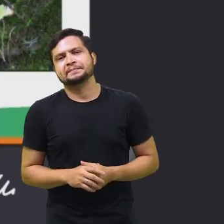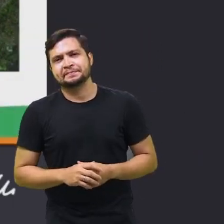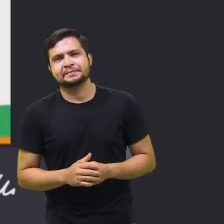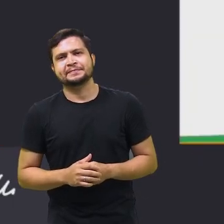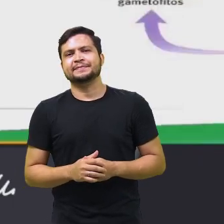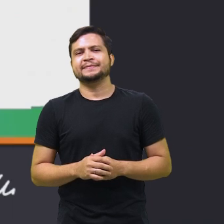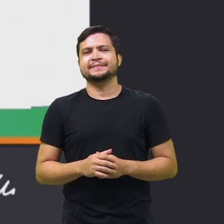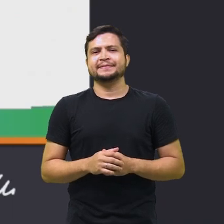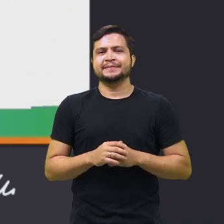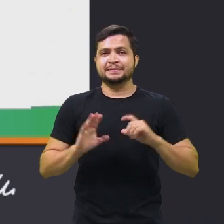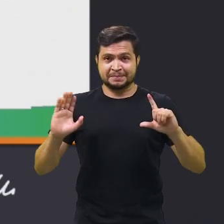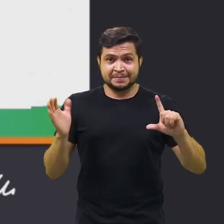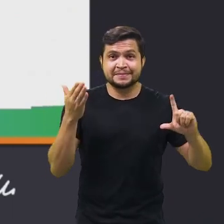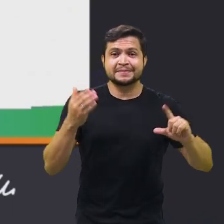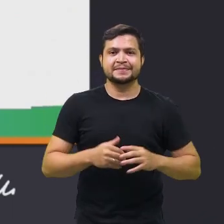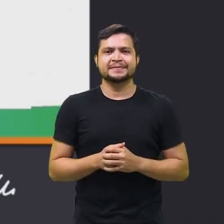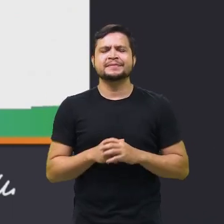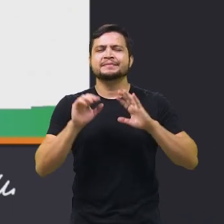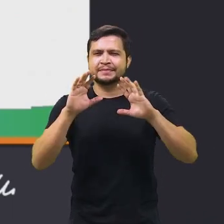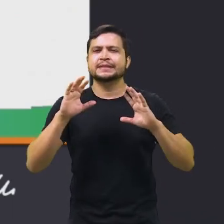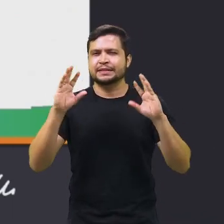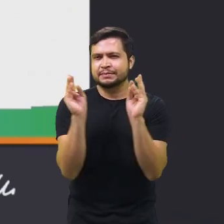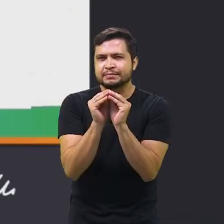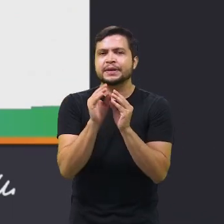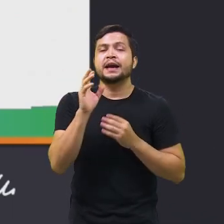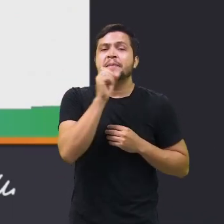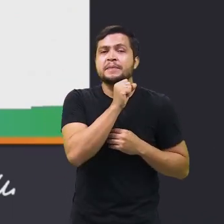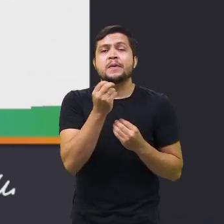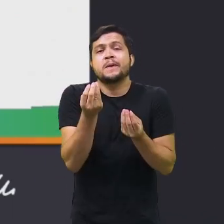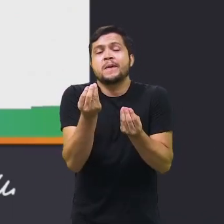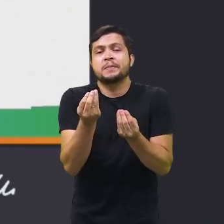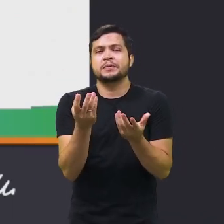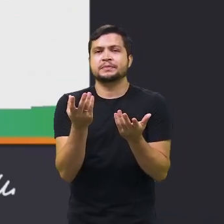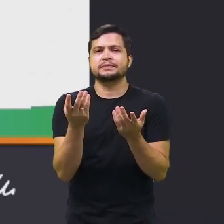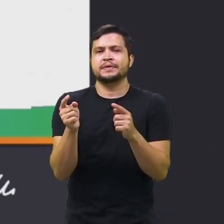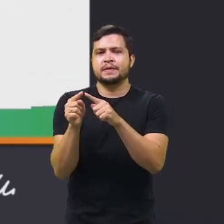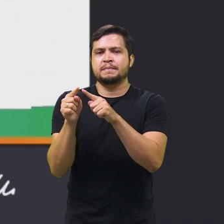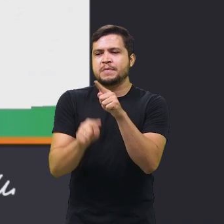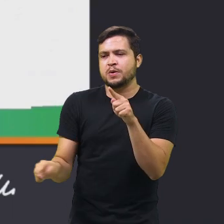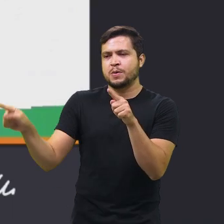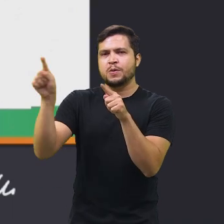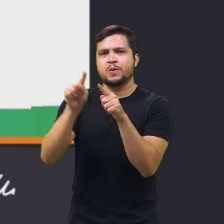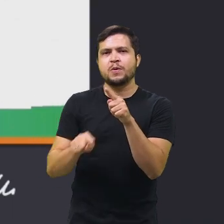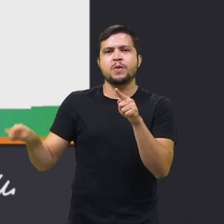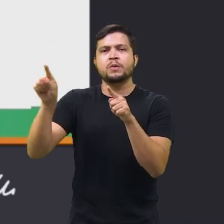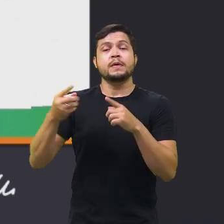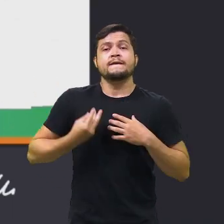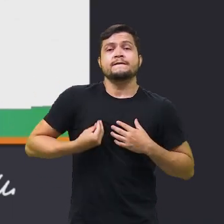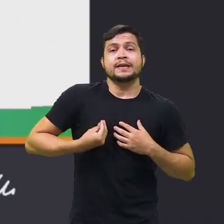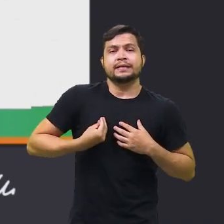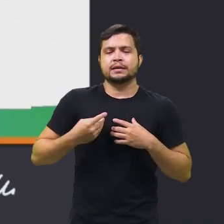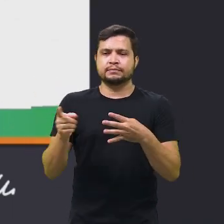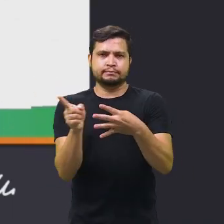Passando mais um pouquinho adiante, a gente tem rapidinho aí o ciclo de vida de uma briófita, né? Que ela